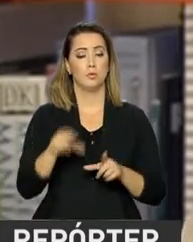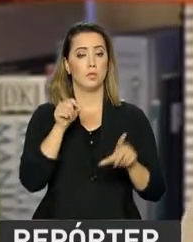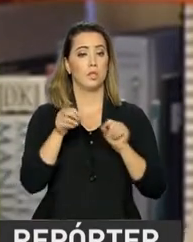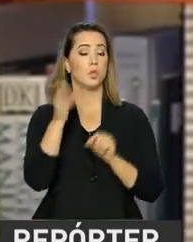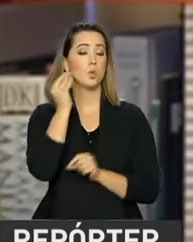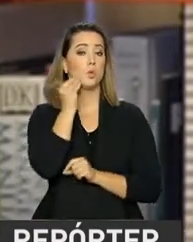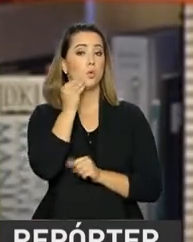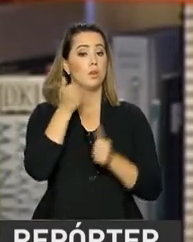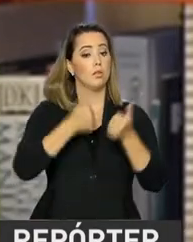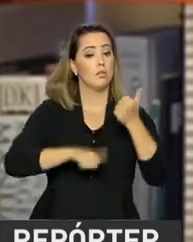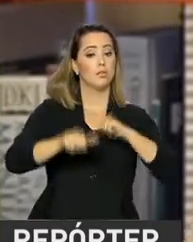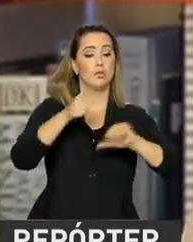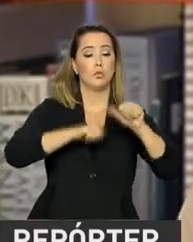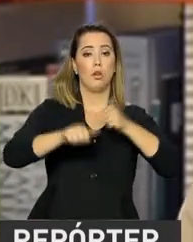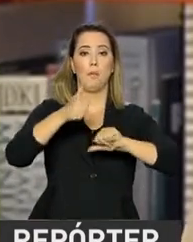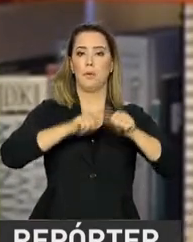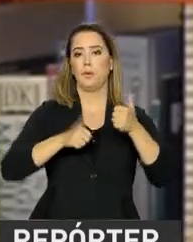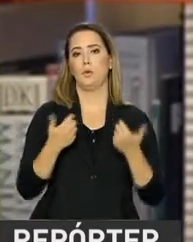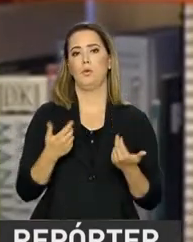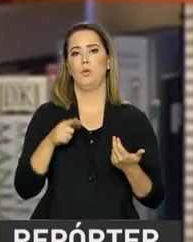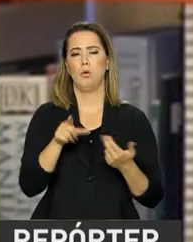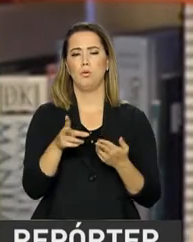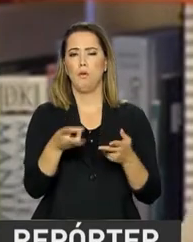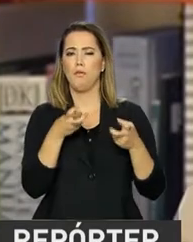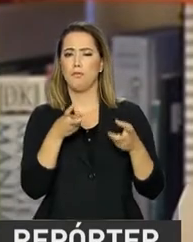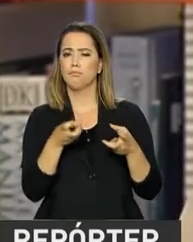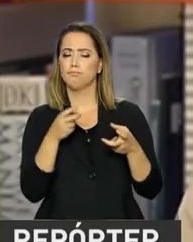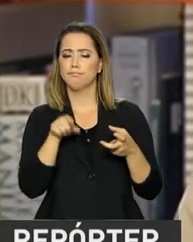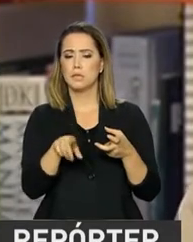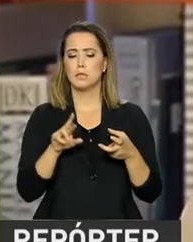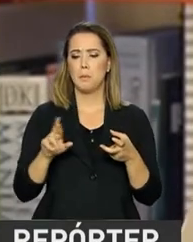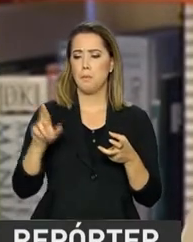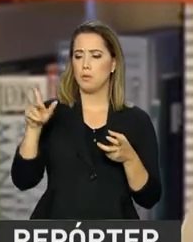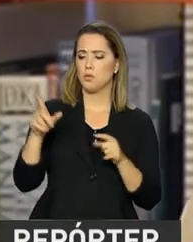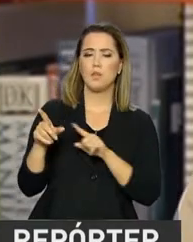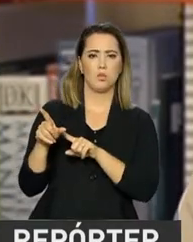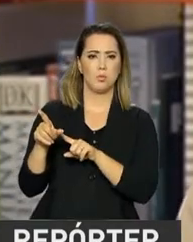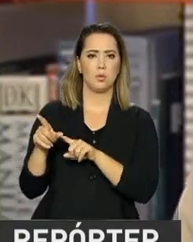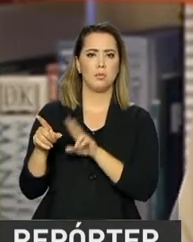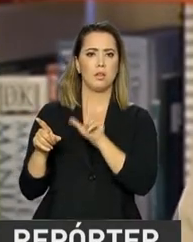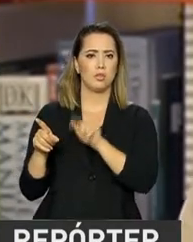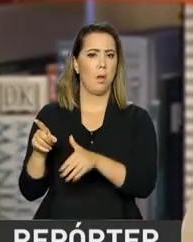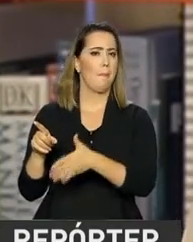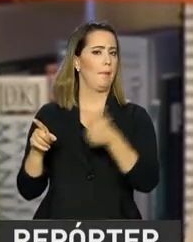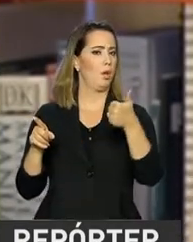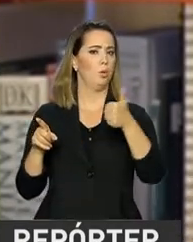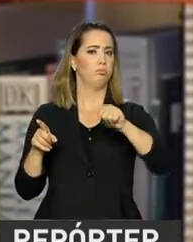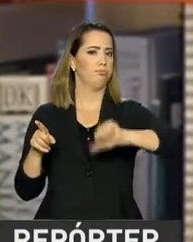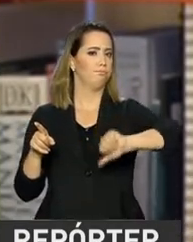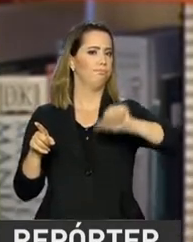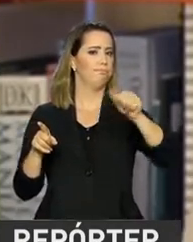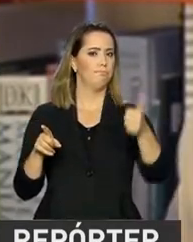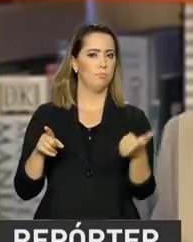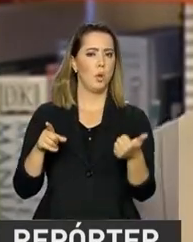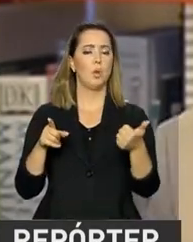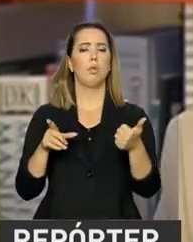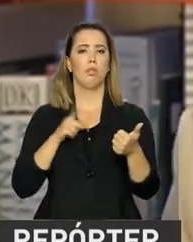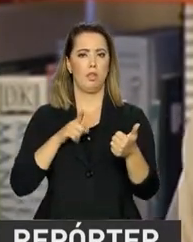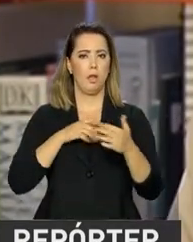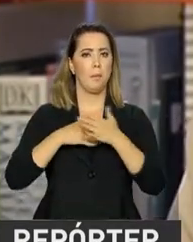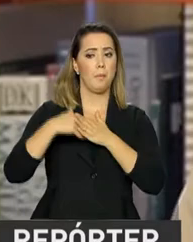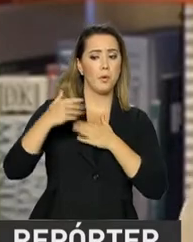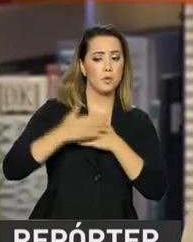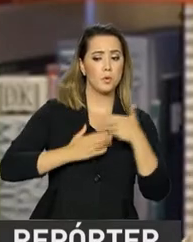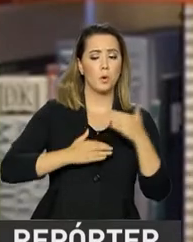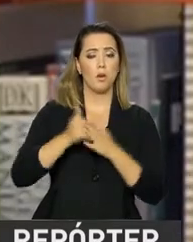buscar alternativas avaliar essas alternativas verificasse temos condições de conhecimento e condições tecnológicas